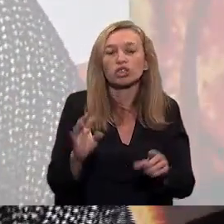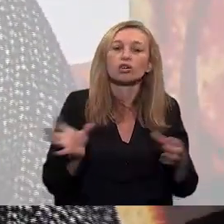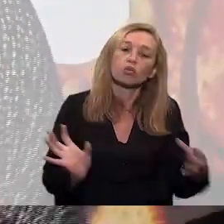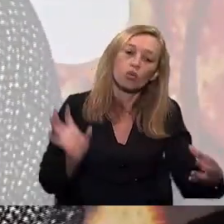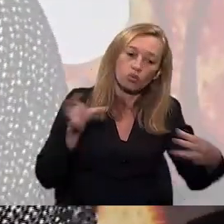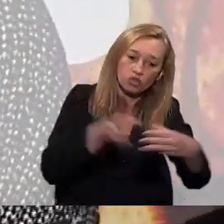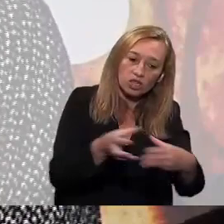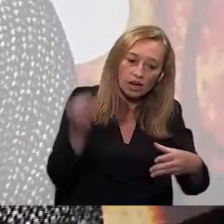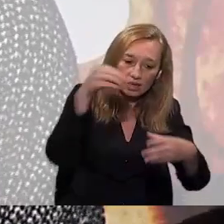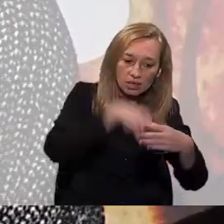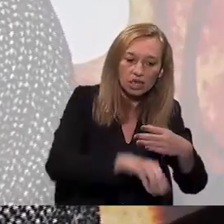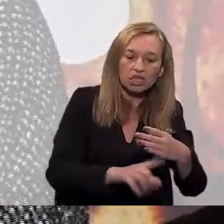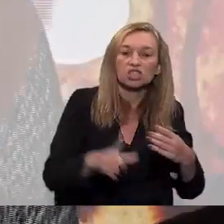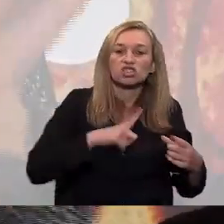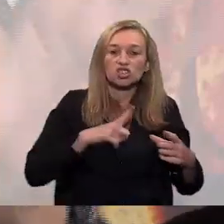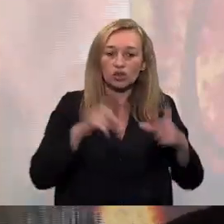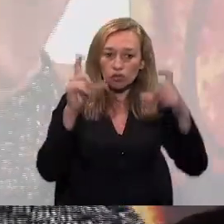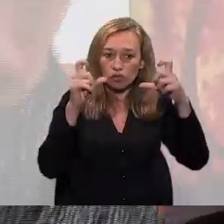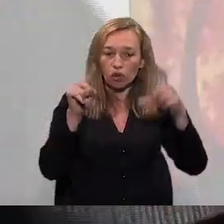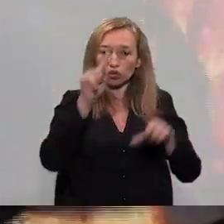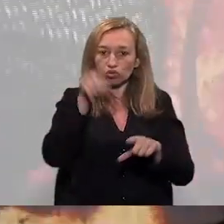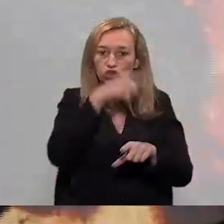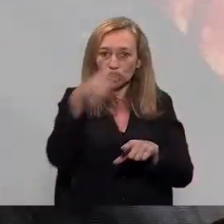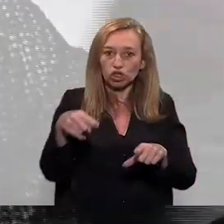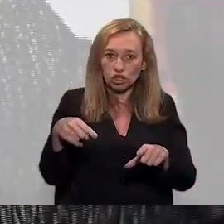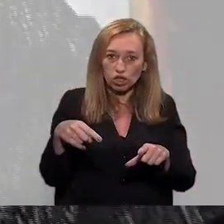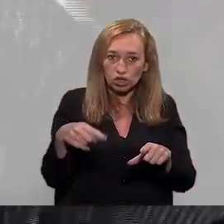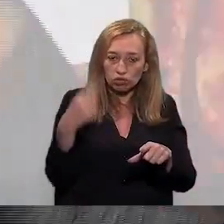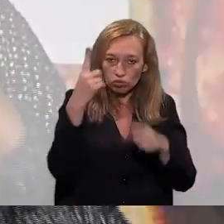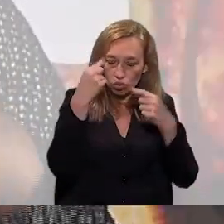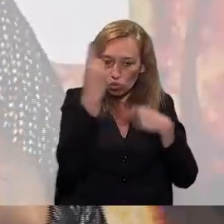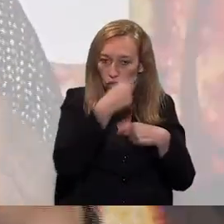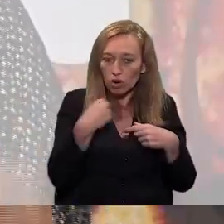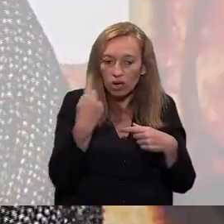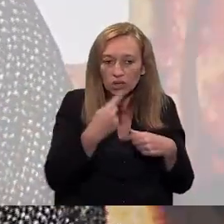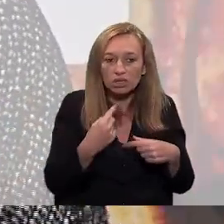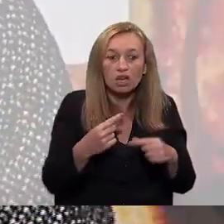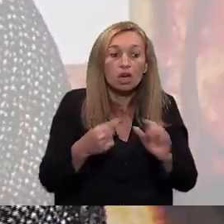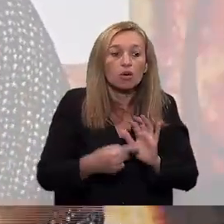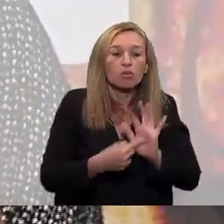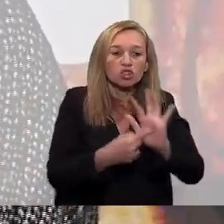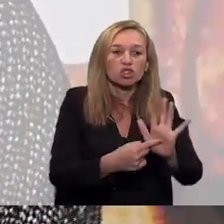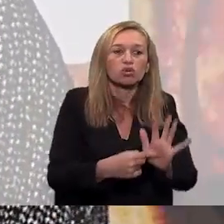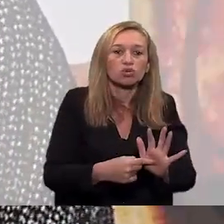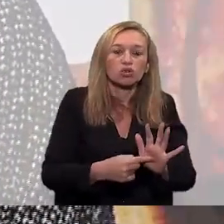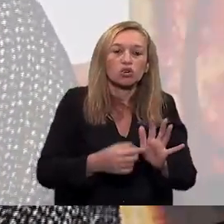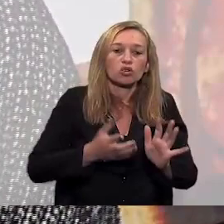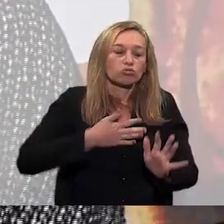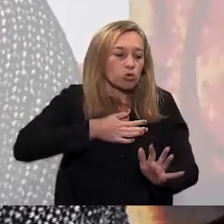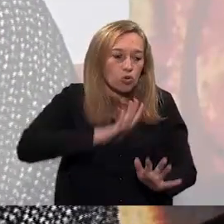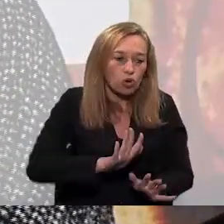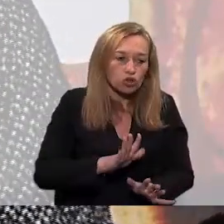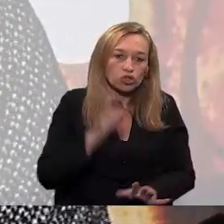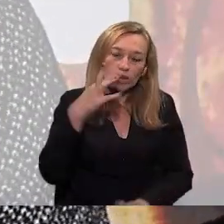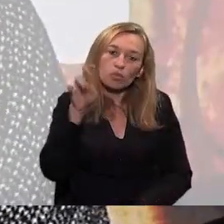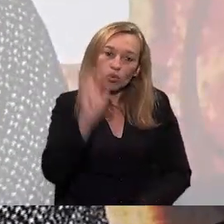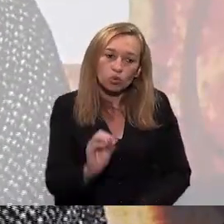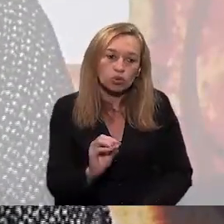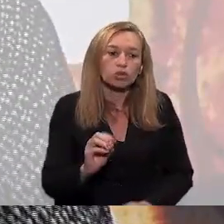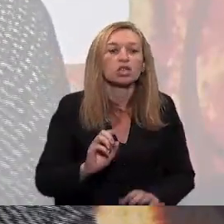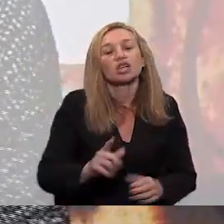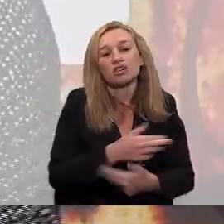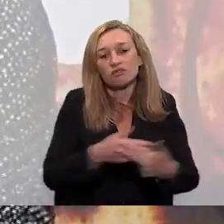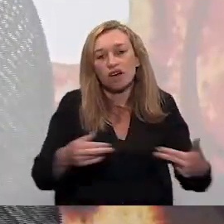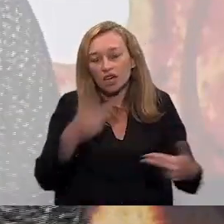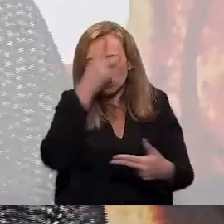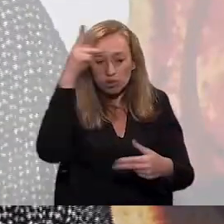uma comunidade dentro do Orkut, que tinha lá minha foto com um X na minha cara e escrito "Eu odeio a Bruna". E lá